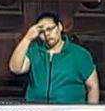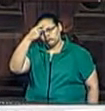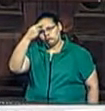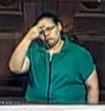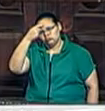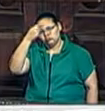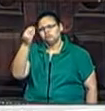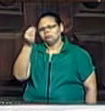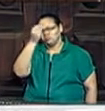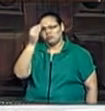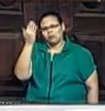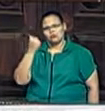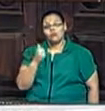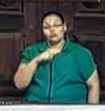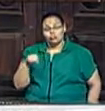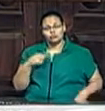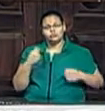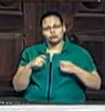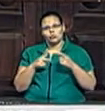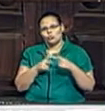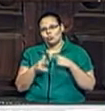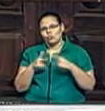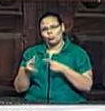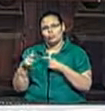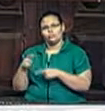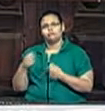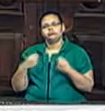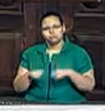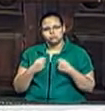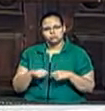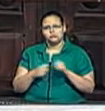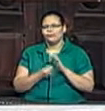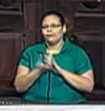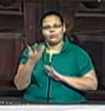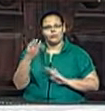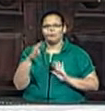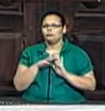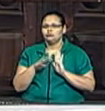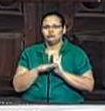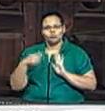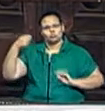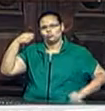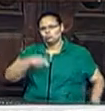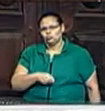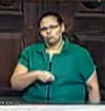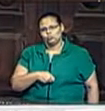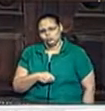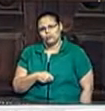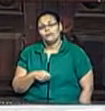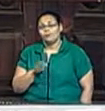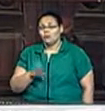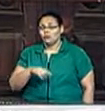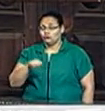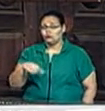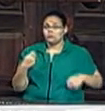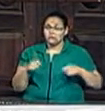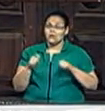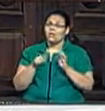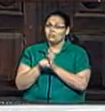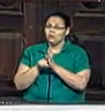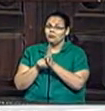presidente. Nós teremos que cortar e teremos que ter várias medidas muito duras a ser tomadas. Mas temos que analisar